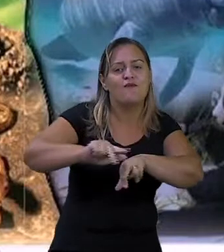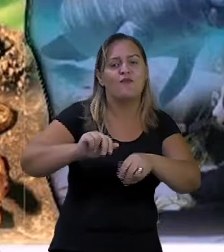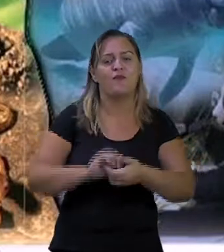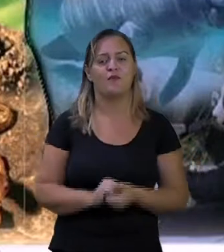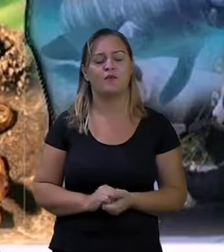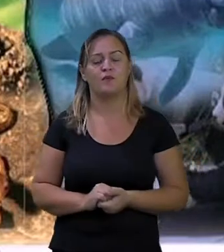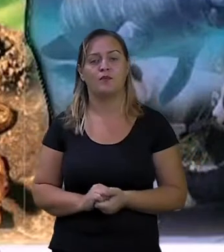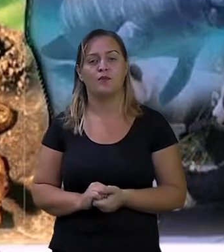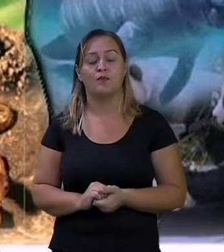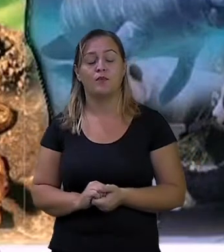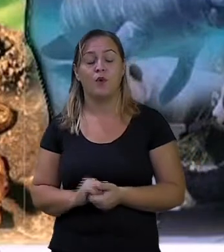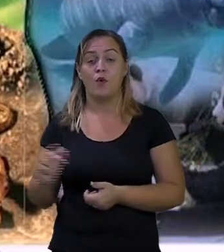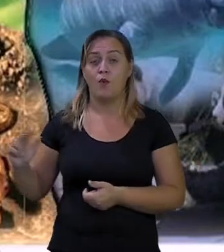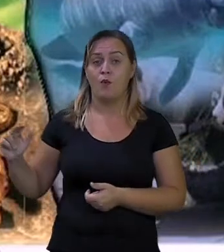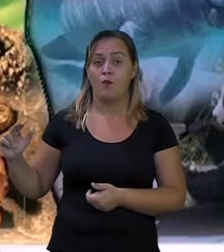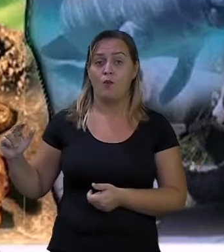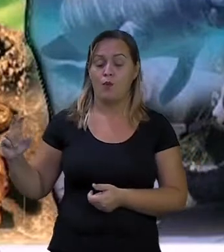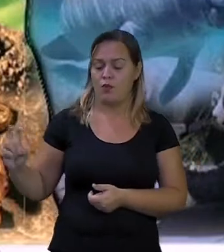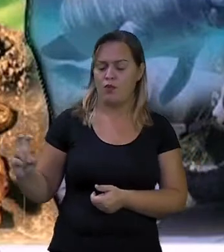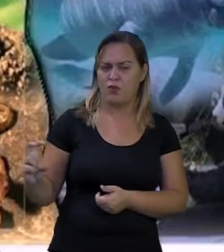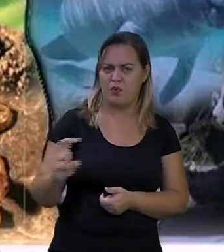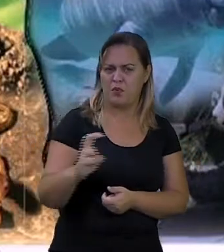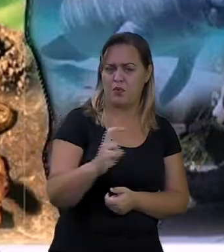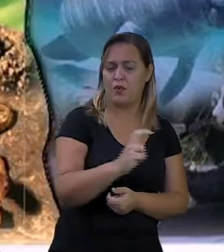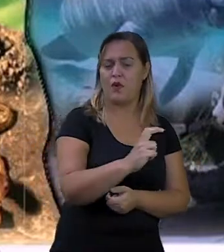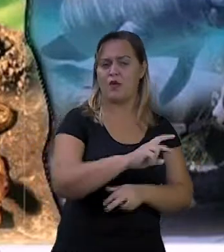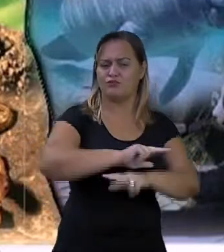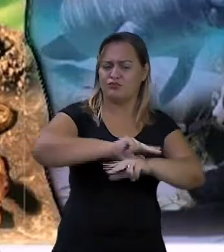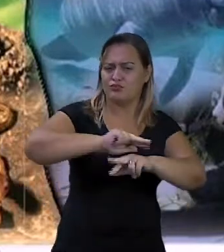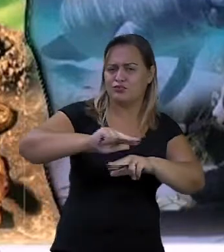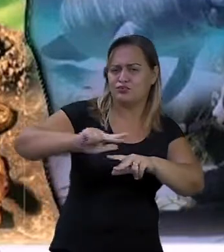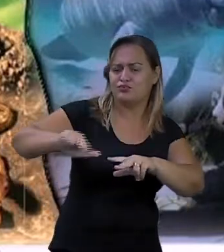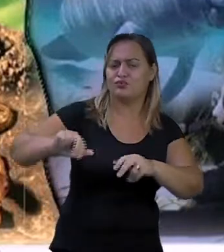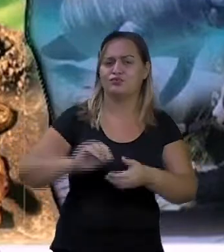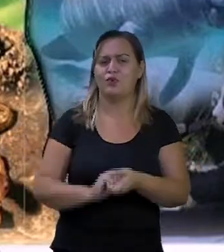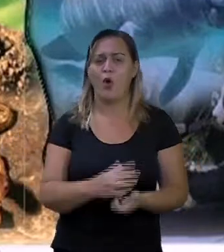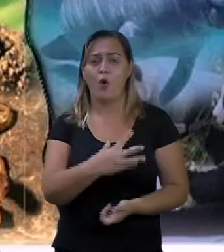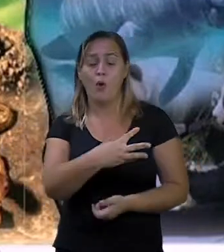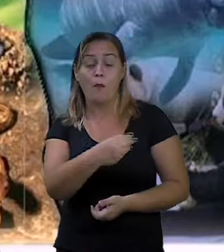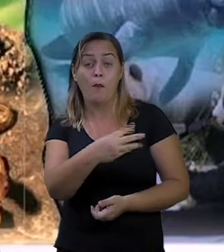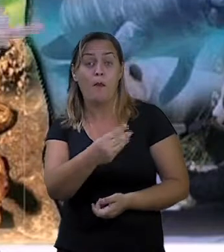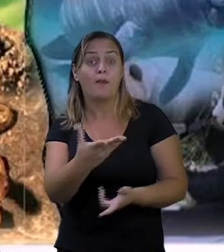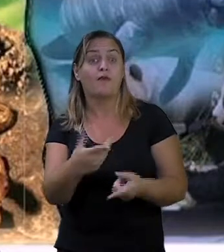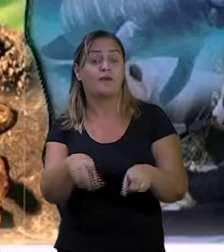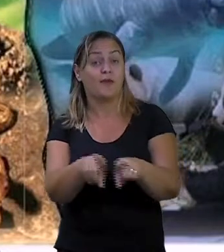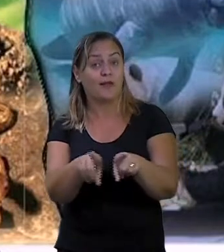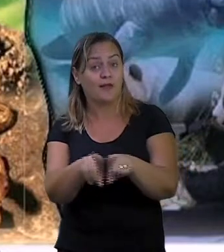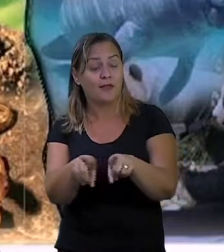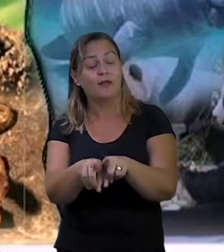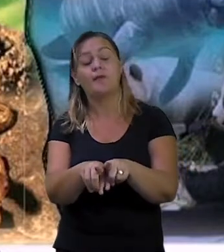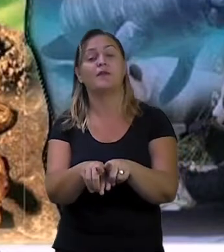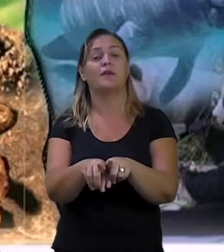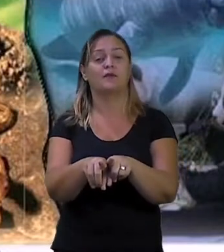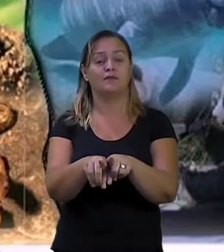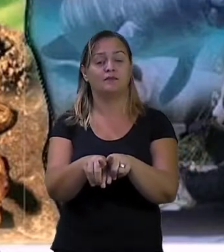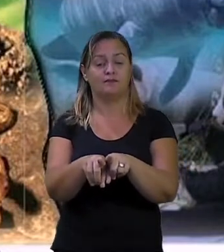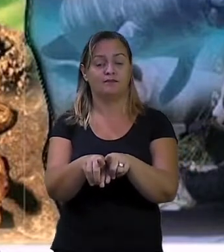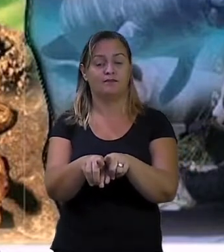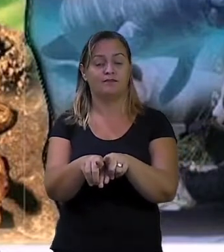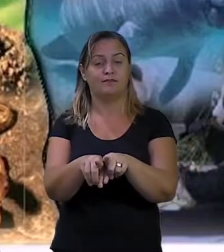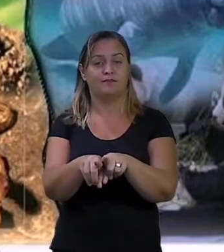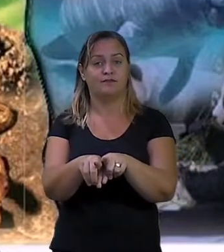aí. São animais onde as vértebras estão presentes, por isso são chamados de